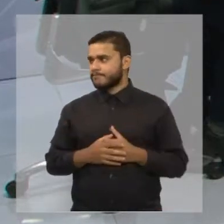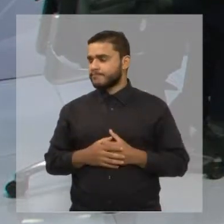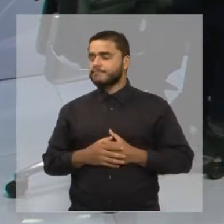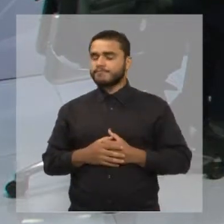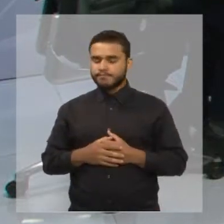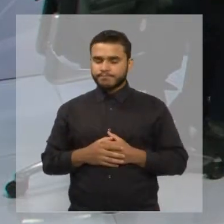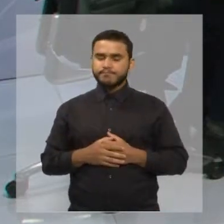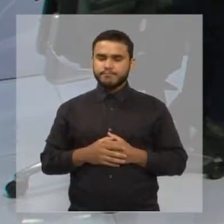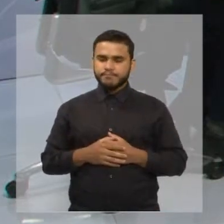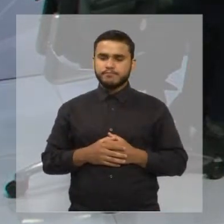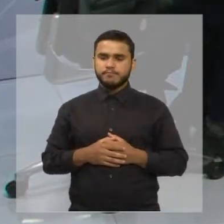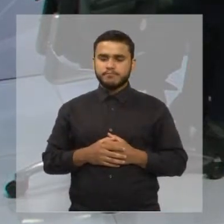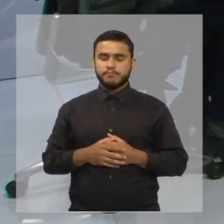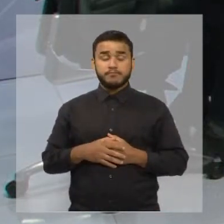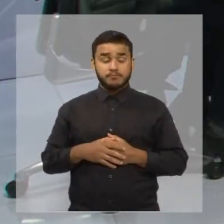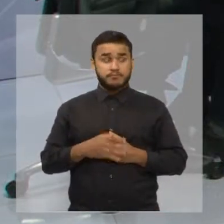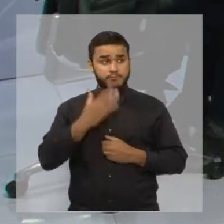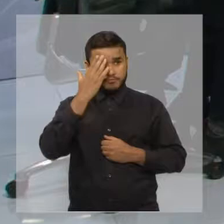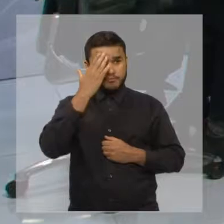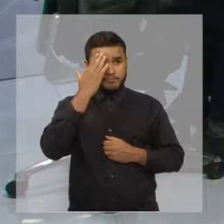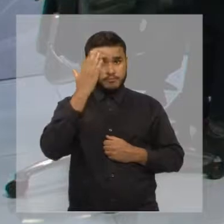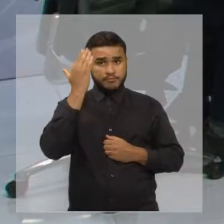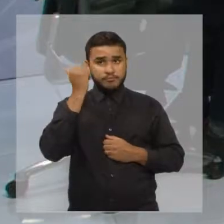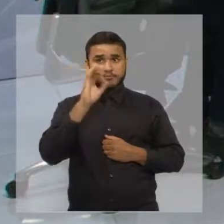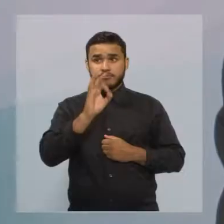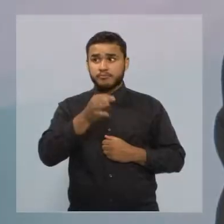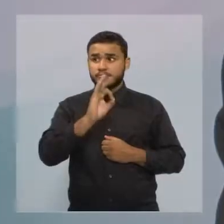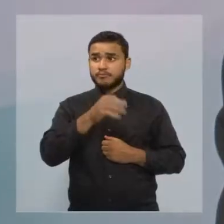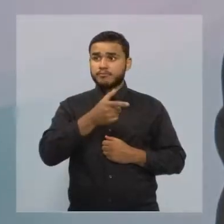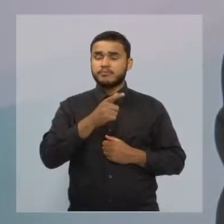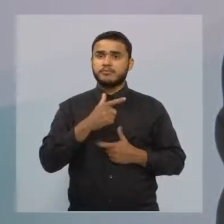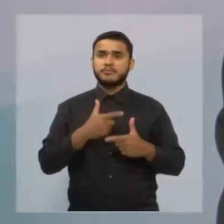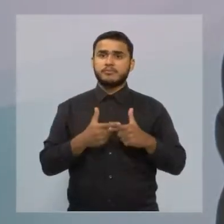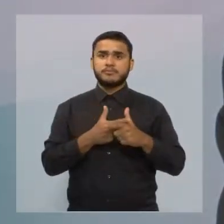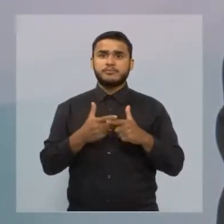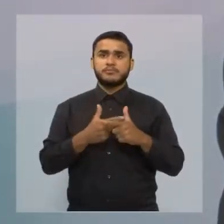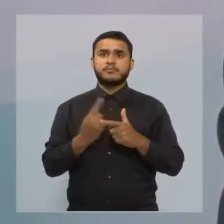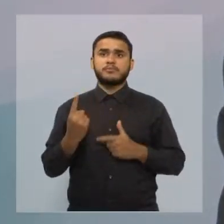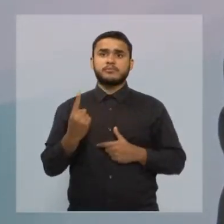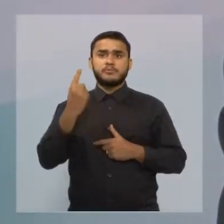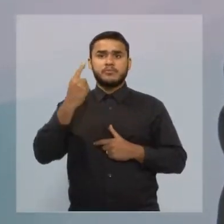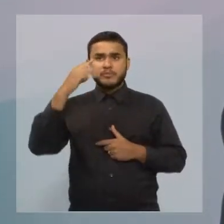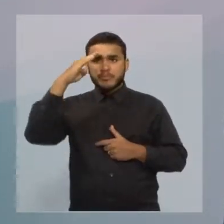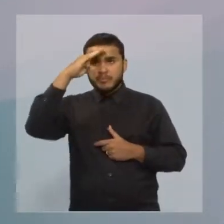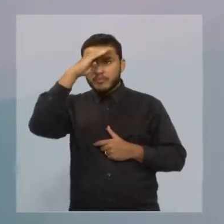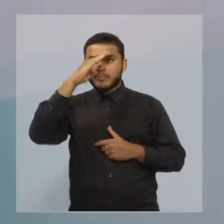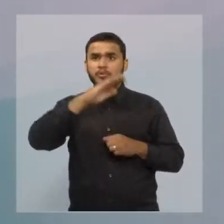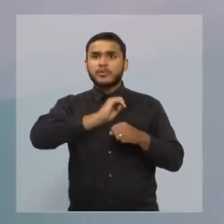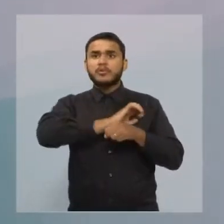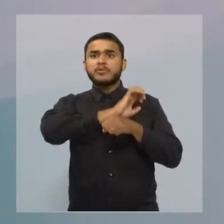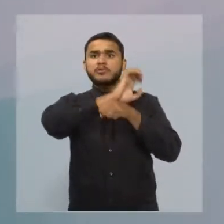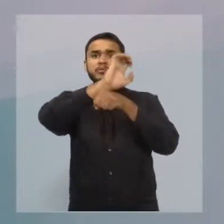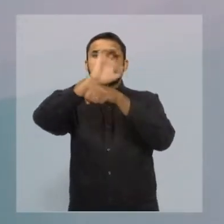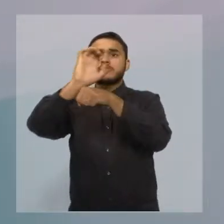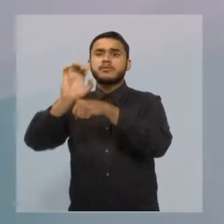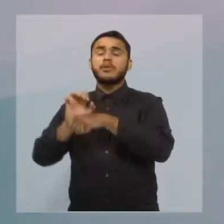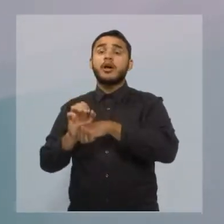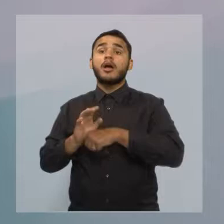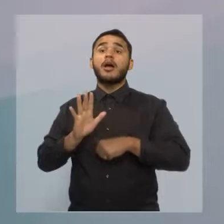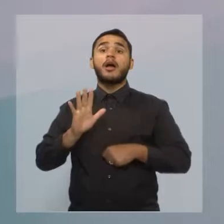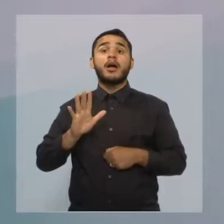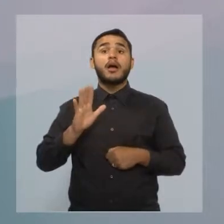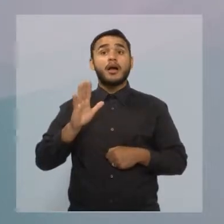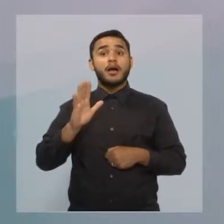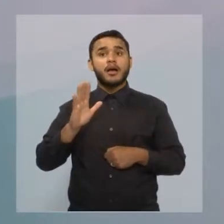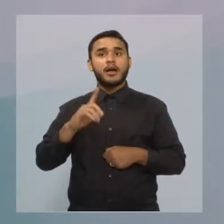para o nosso telespectador, que o problema não é do Bolsonaro com os estados do Nordeste. O problema é do Bolsonaro